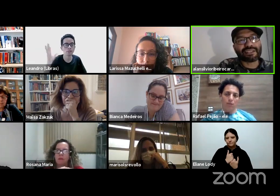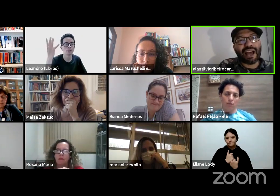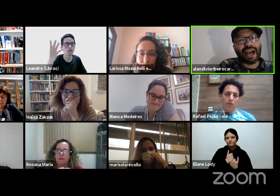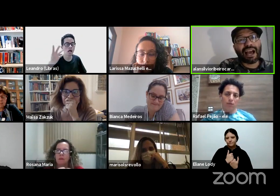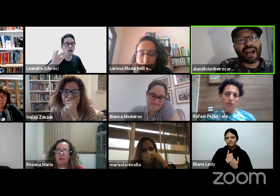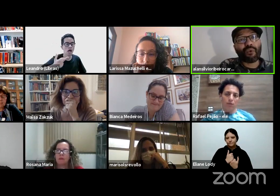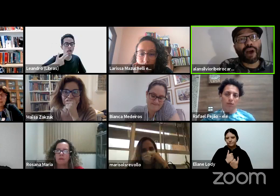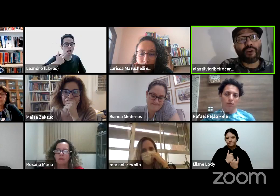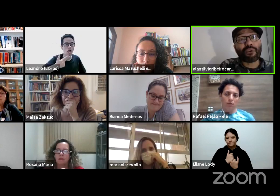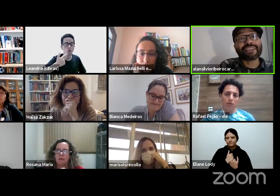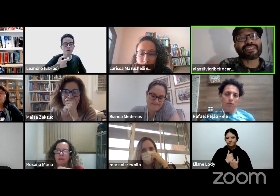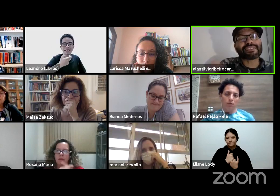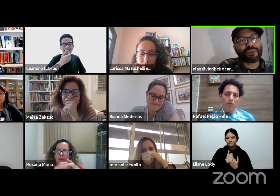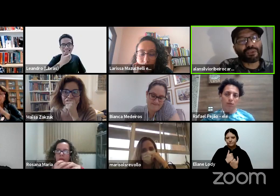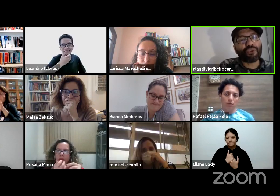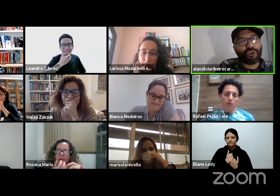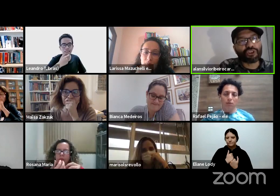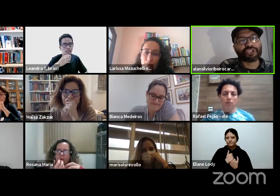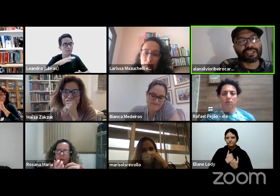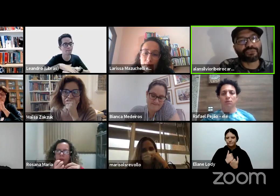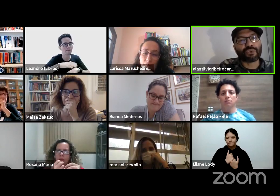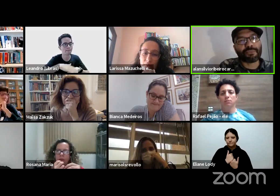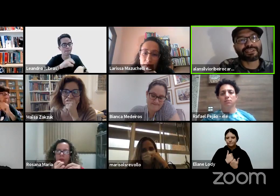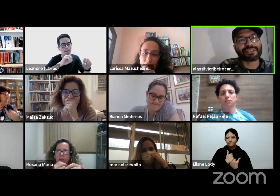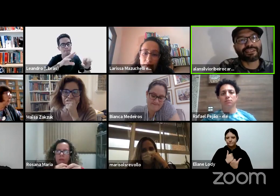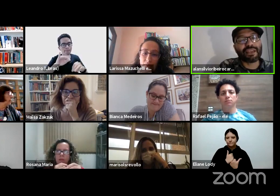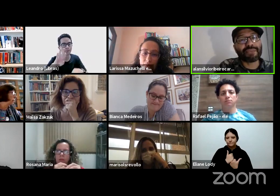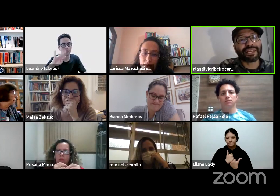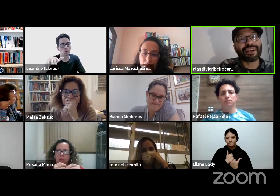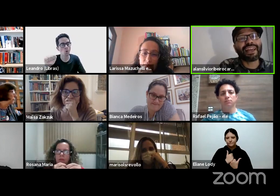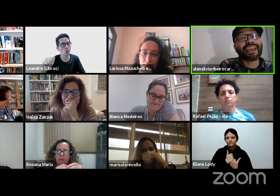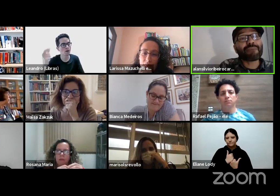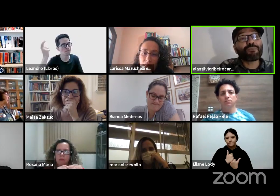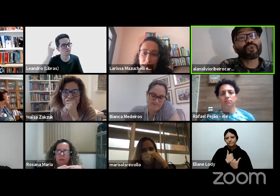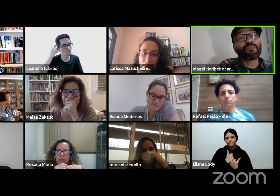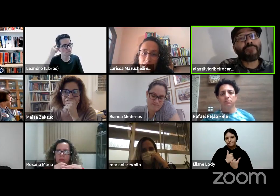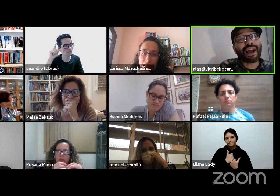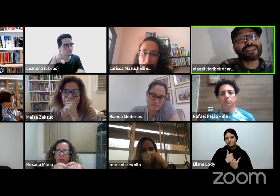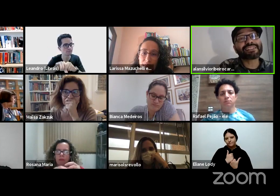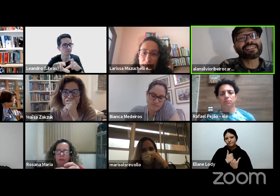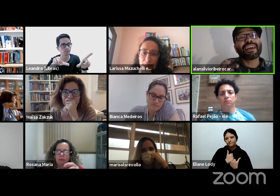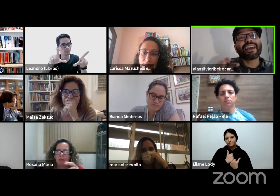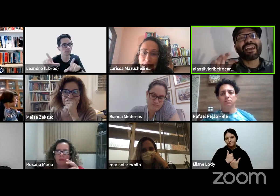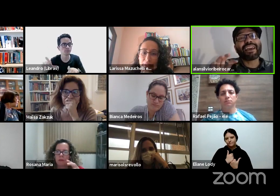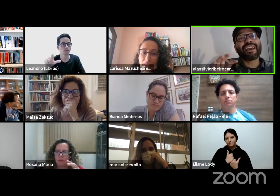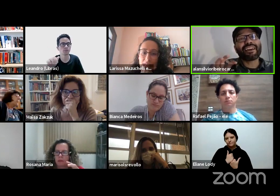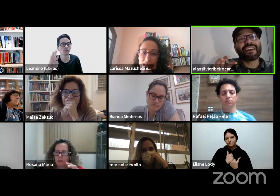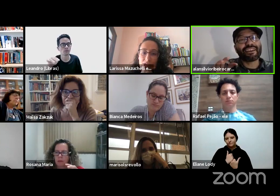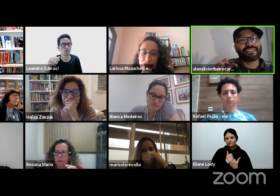inglesa, a orientação ideológica da formação acadêmica era muito mais